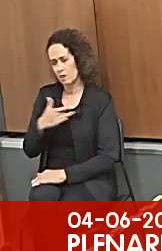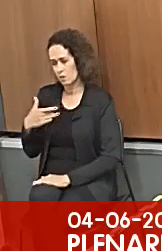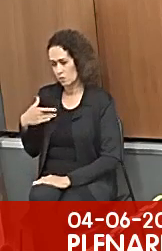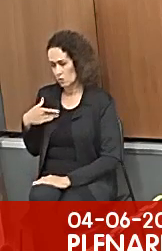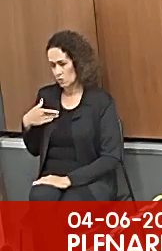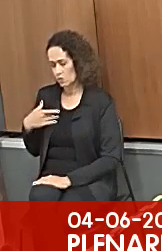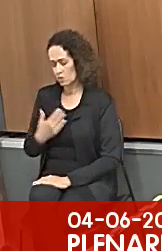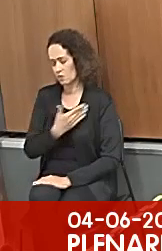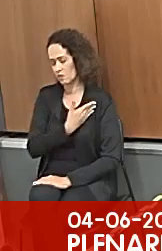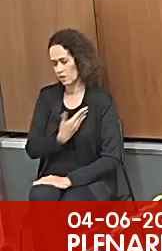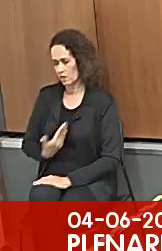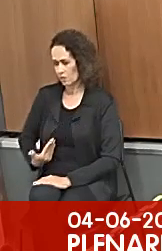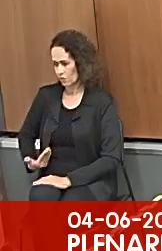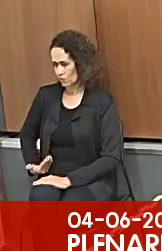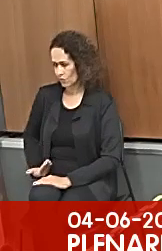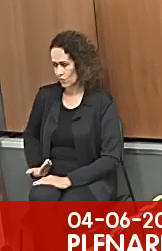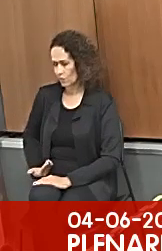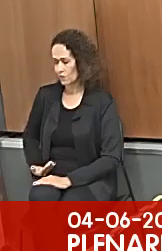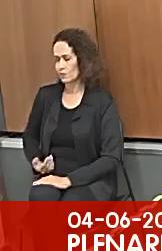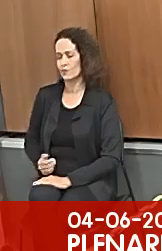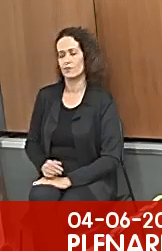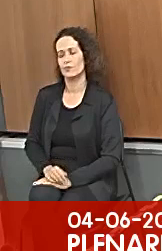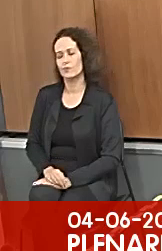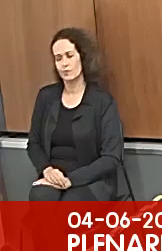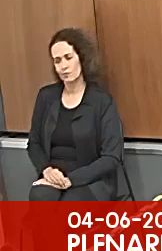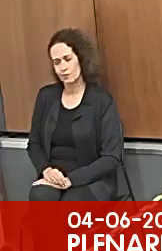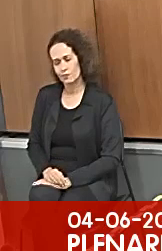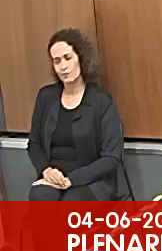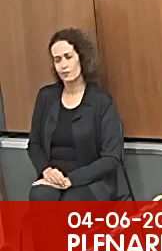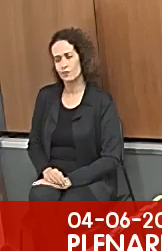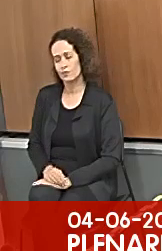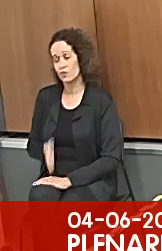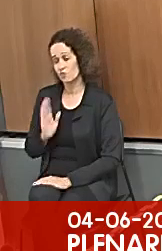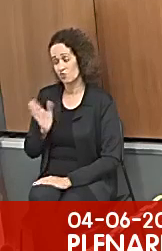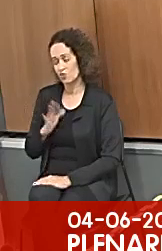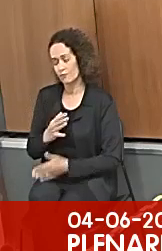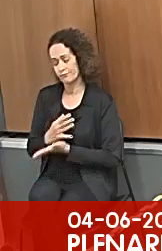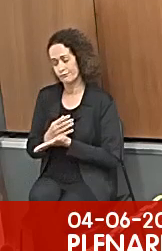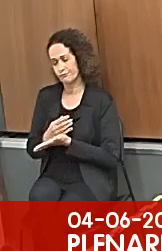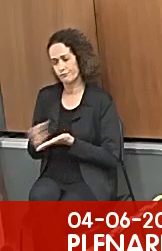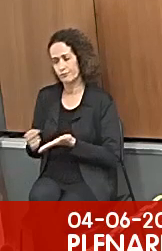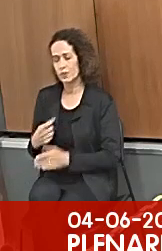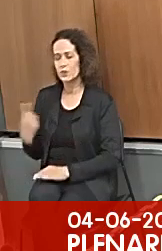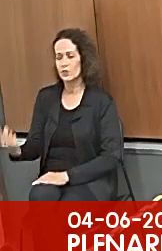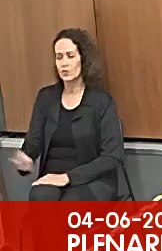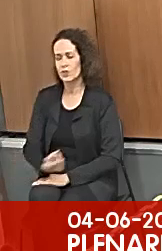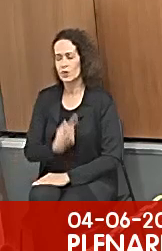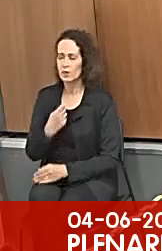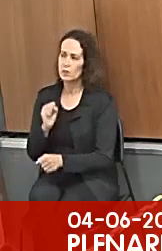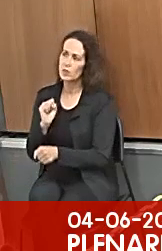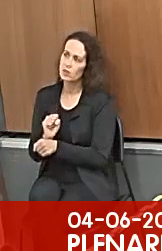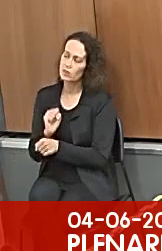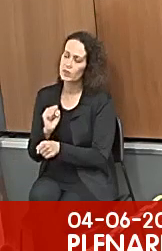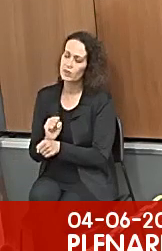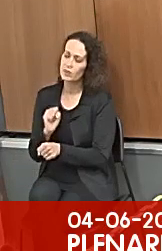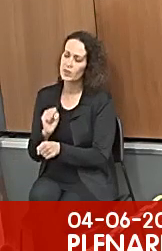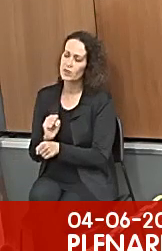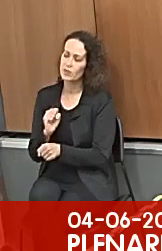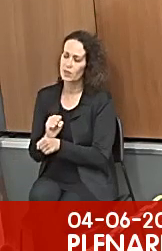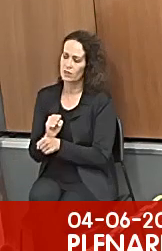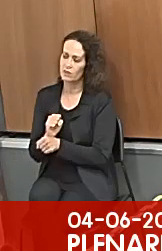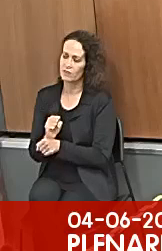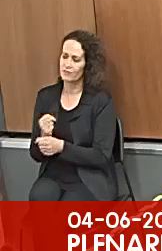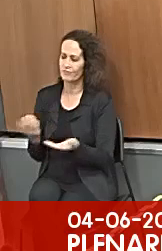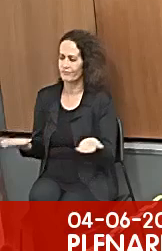hora de que isso aconteça. Como já passou da hora da gente ficar esperando que as políticas públicas, as leis